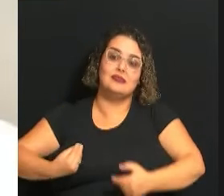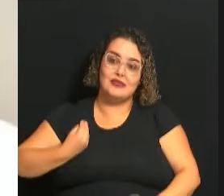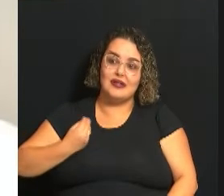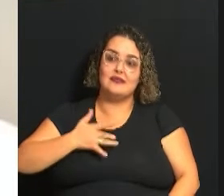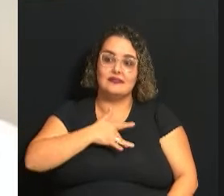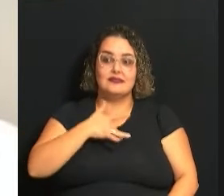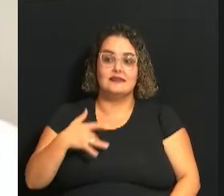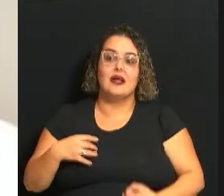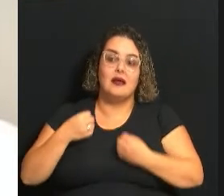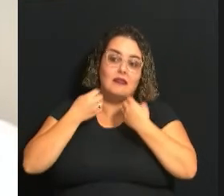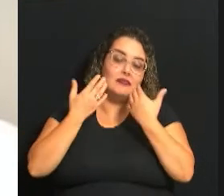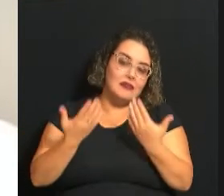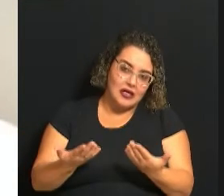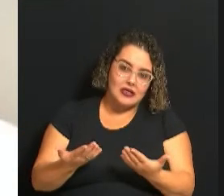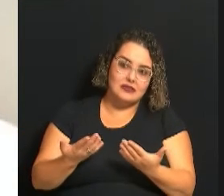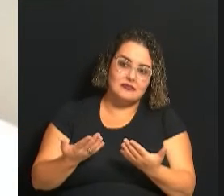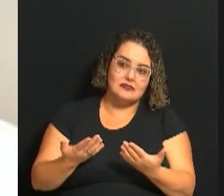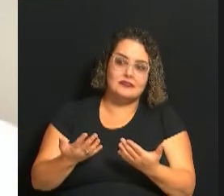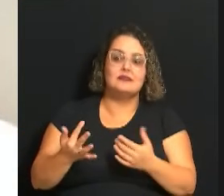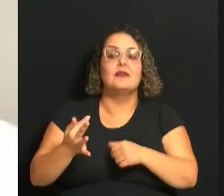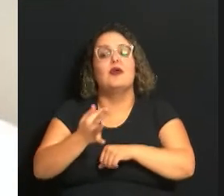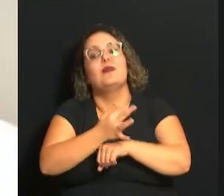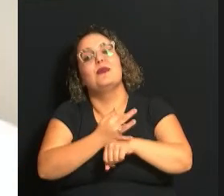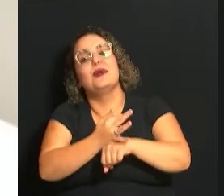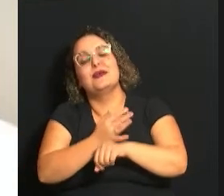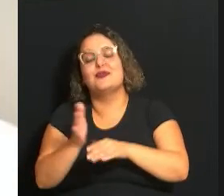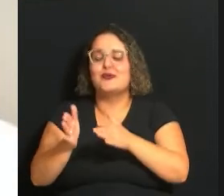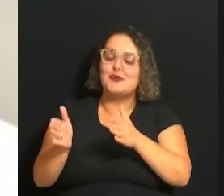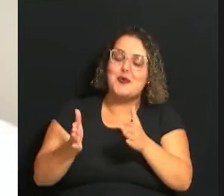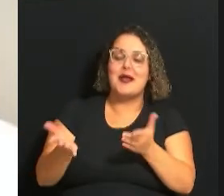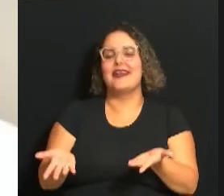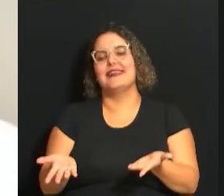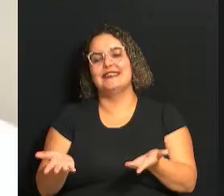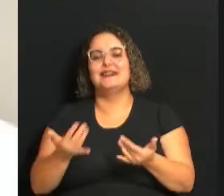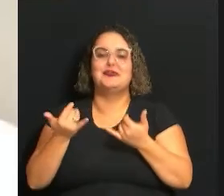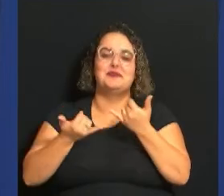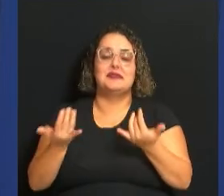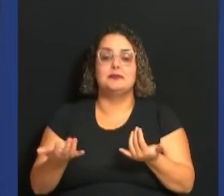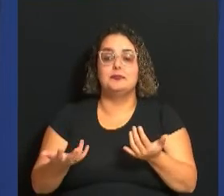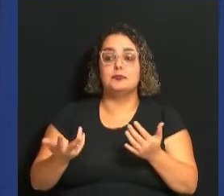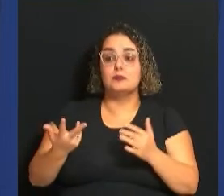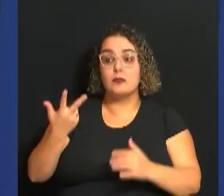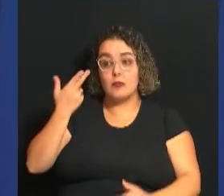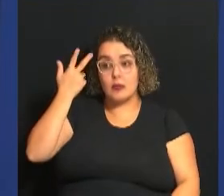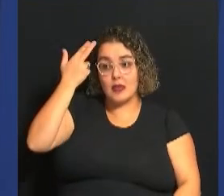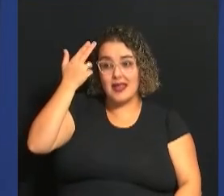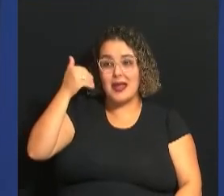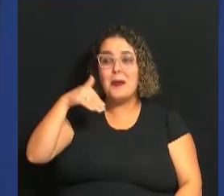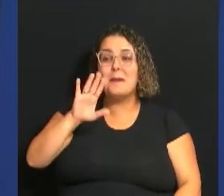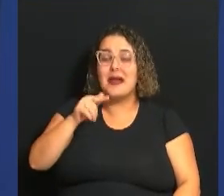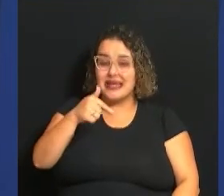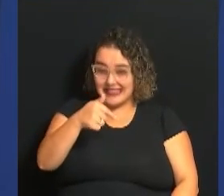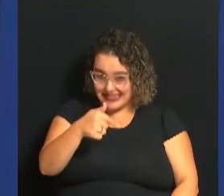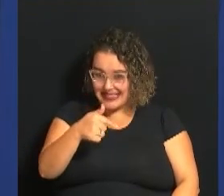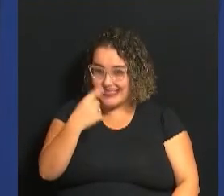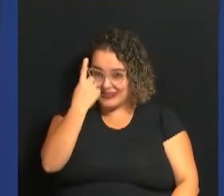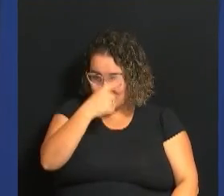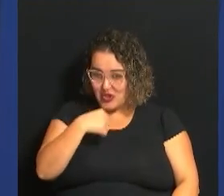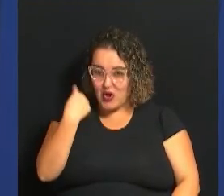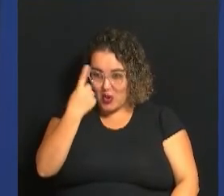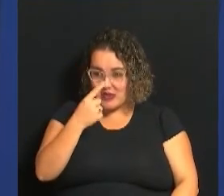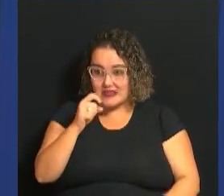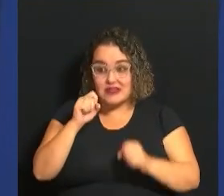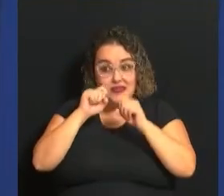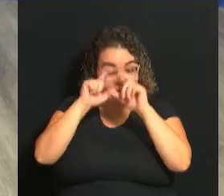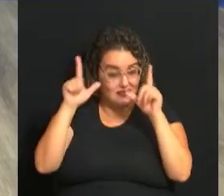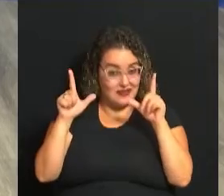né, entre umas férias e outras. E Daiane, a cirurgia, você disse, durou mais de 7 horas, e você estava